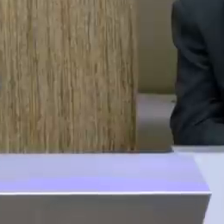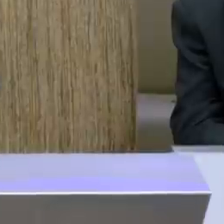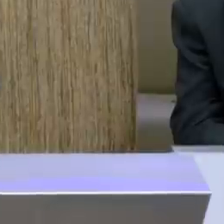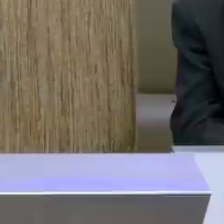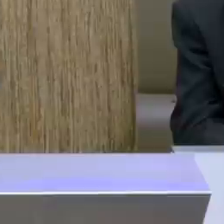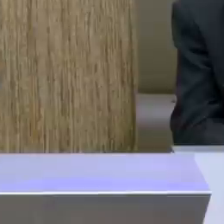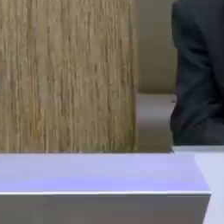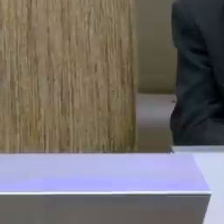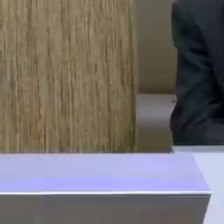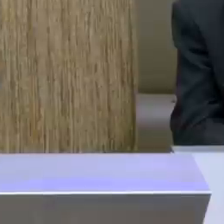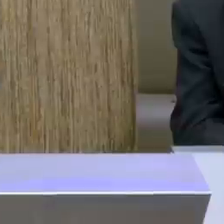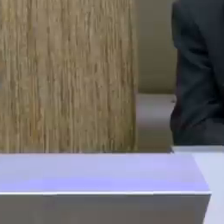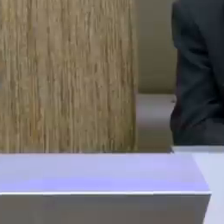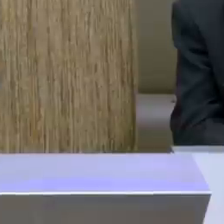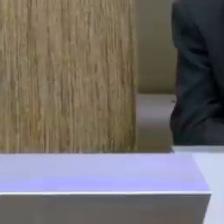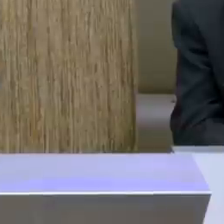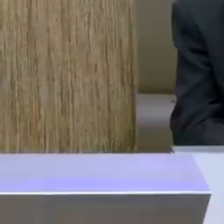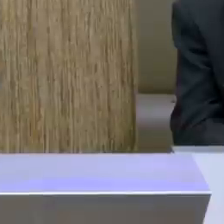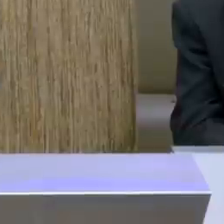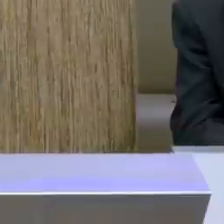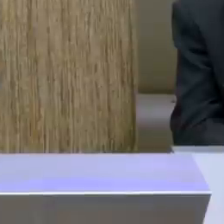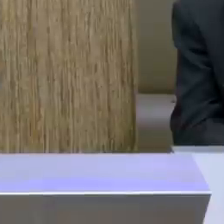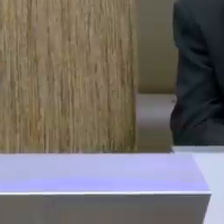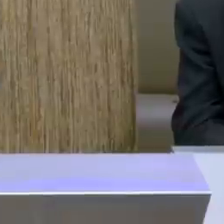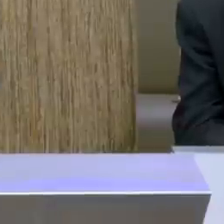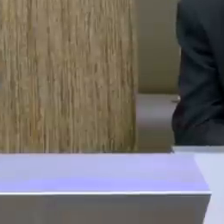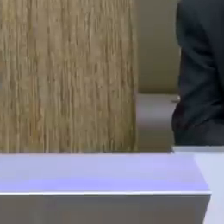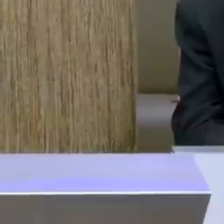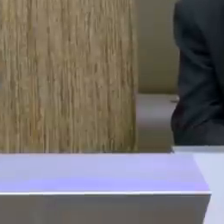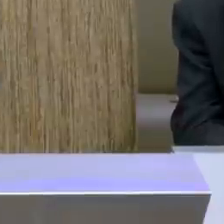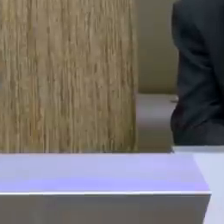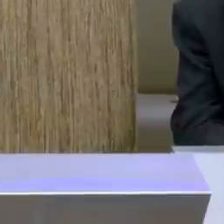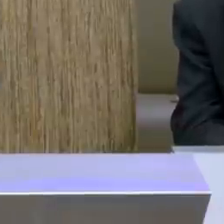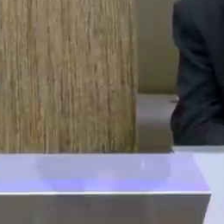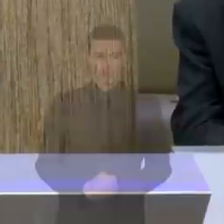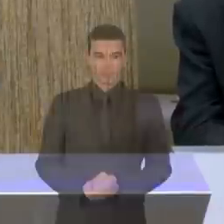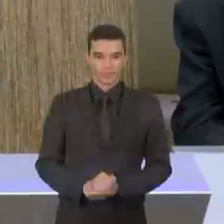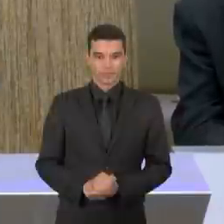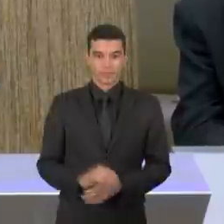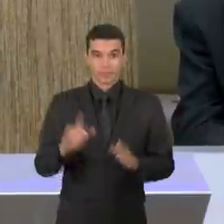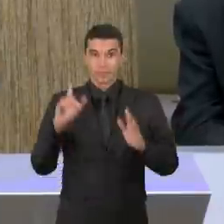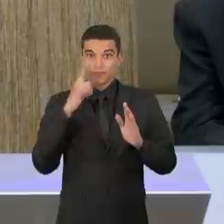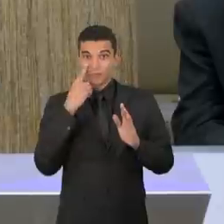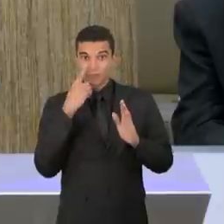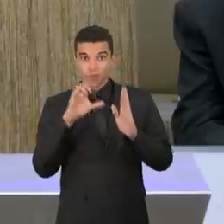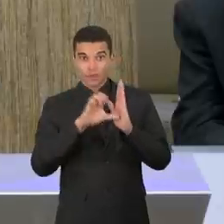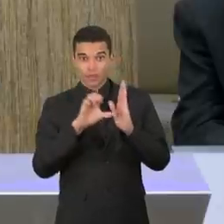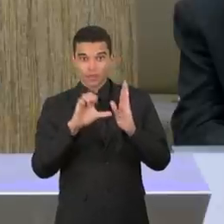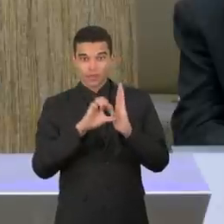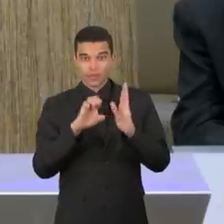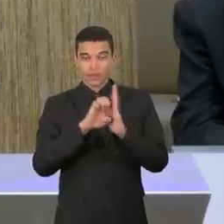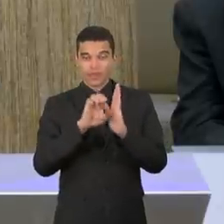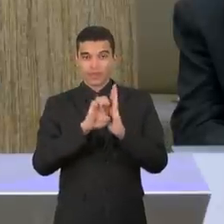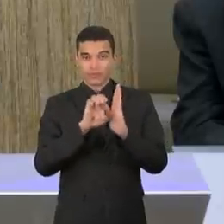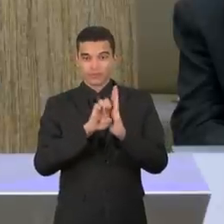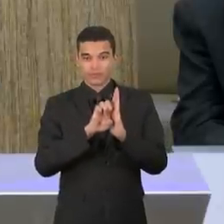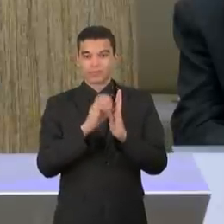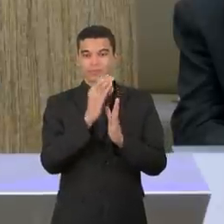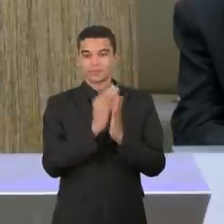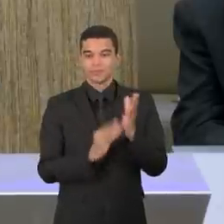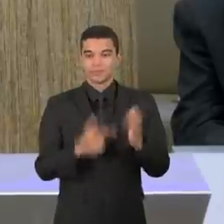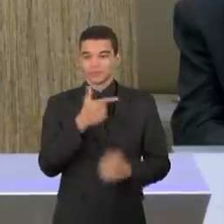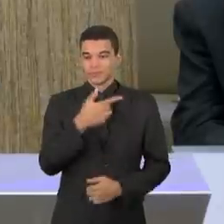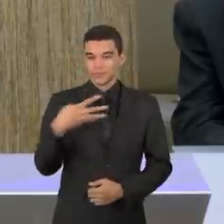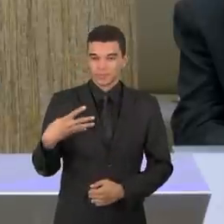em Êxodo, no capítulo 24, e o versículo, Êxodo 24